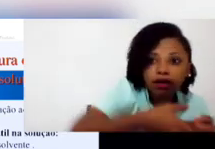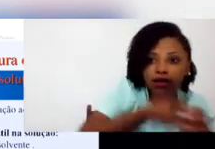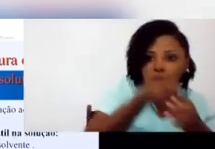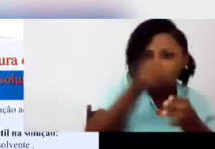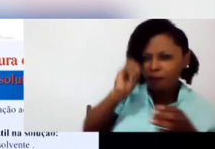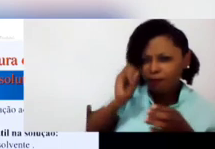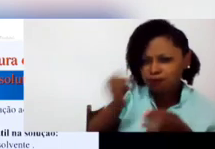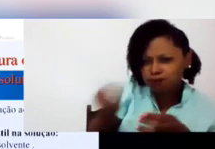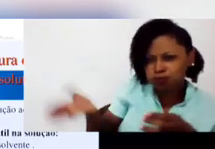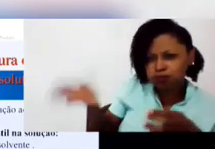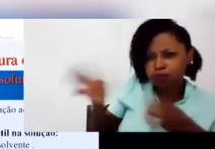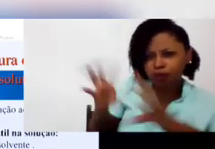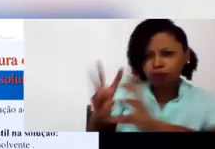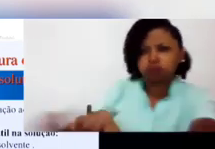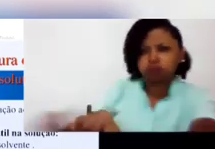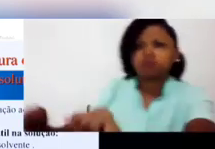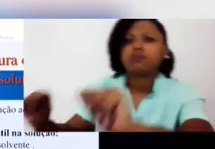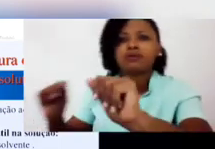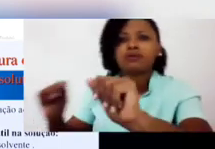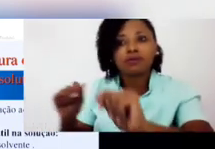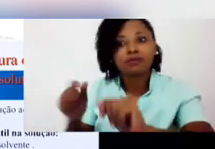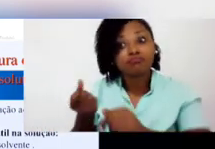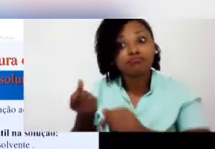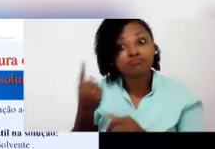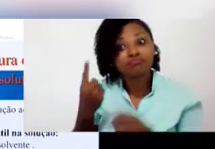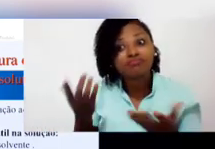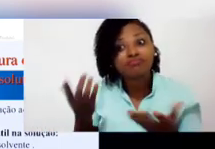lá congelava a uma temperatura, quando eu